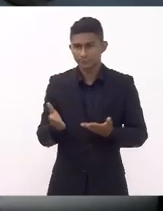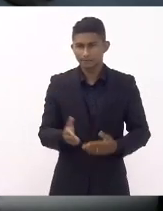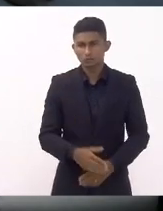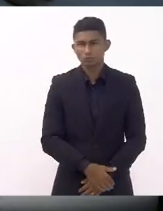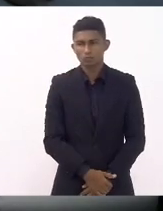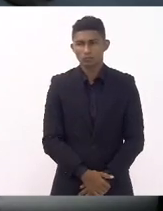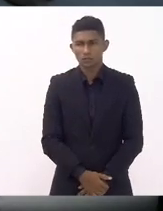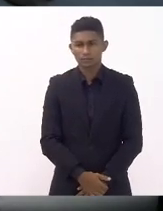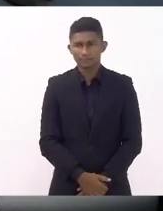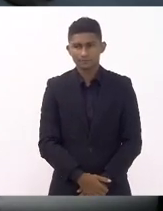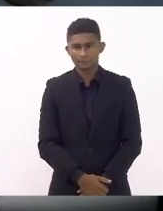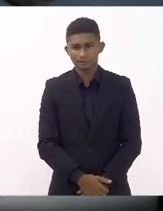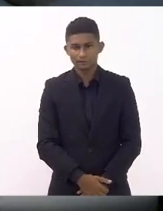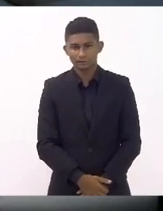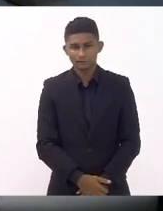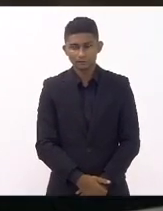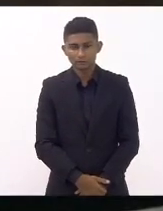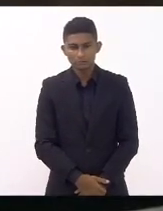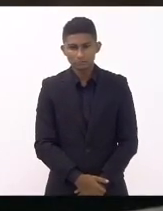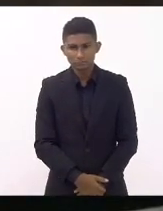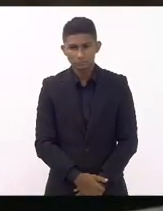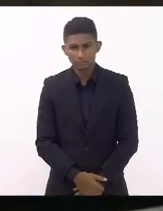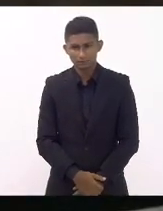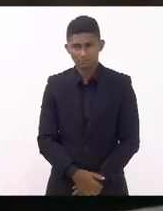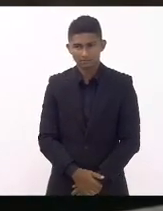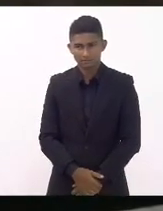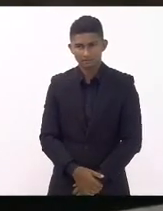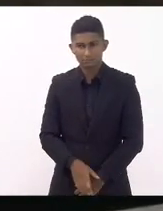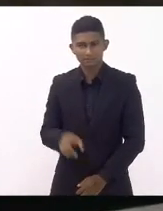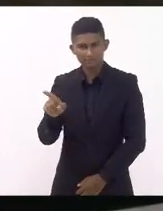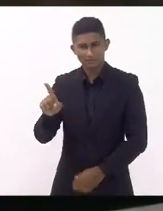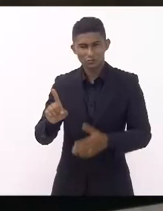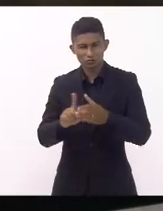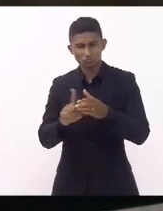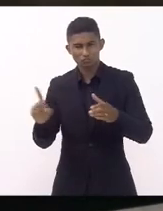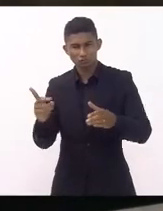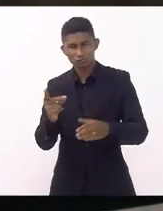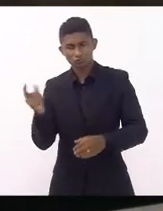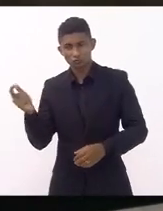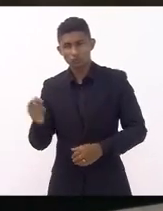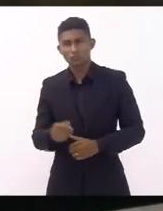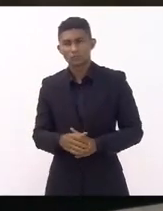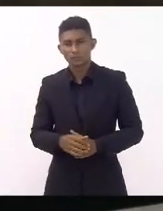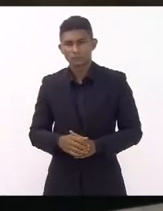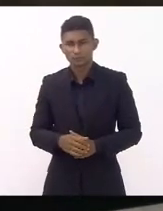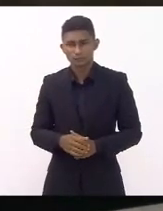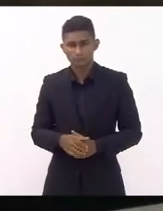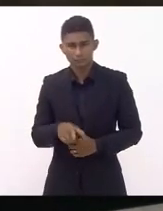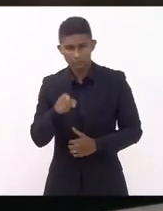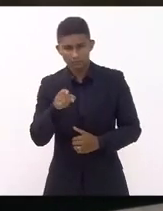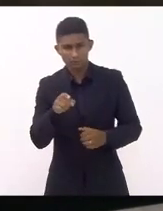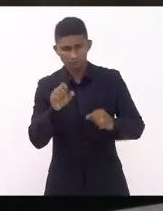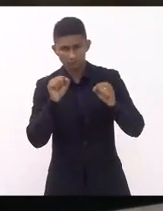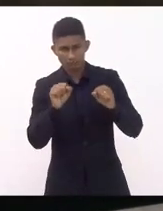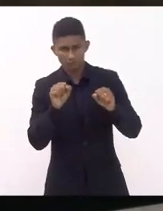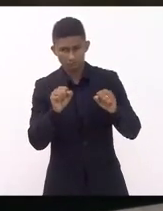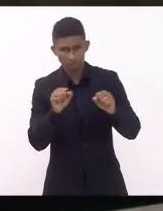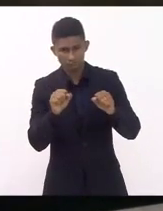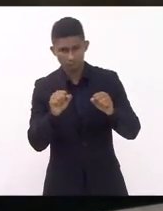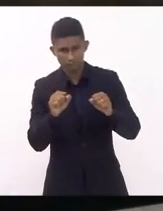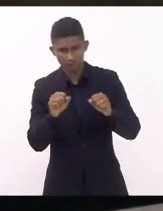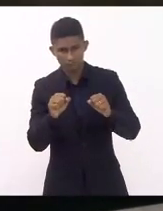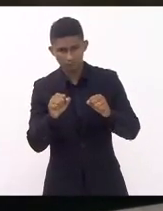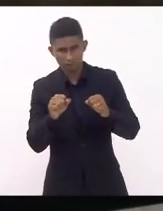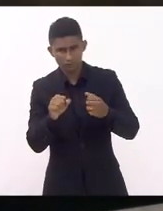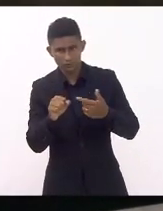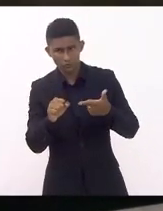Deputado Márcio Pacheco, se ausentou, vou até dar o parecer pela CCJ do próximo, então se Vossa Excelência puder chamar o outro membro